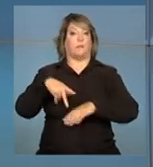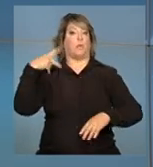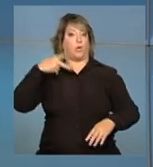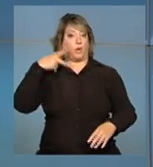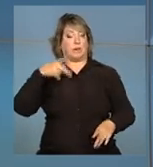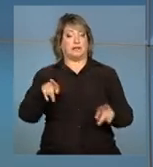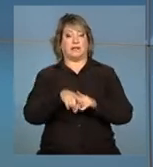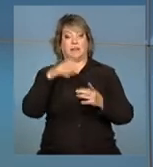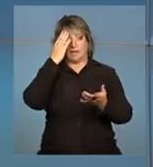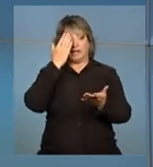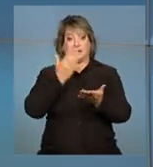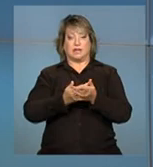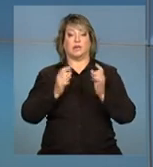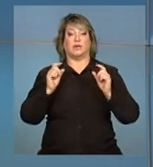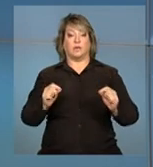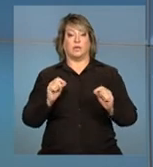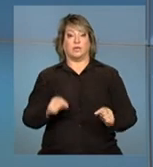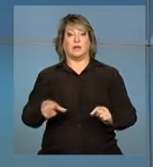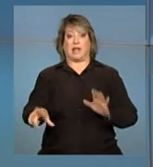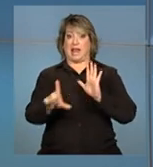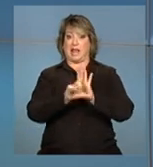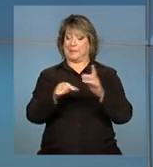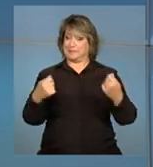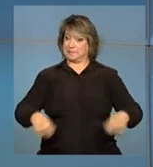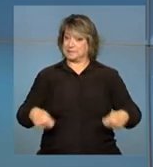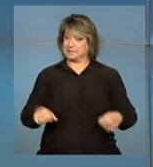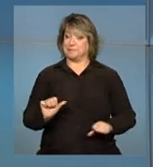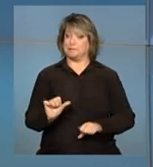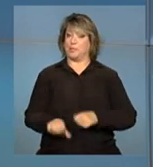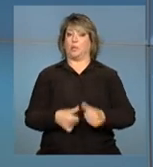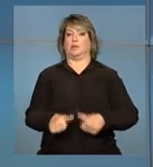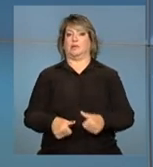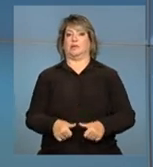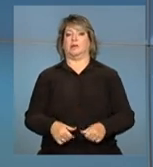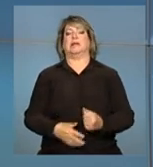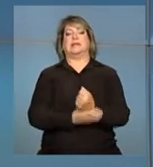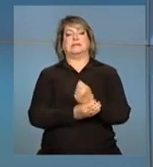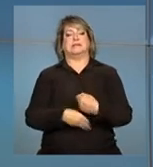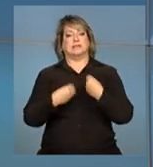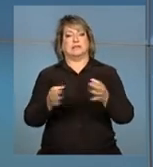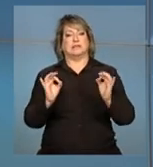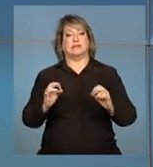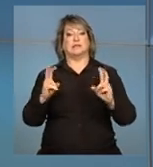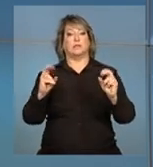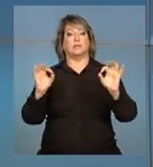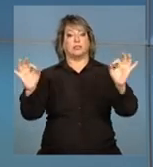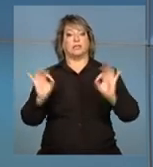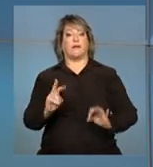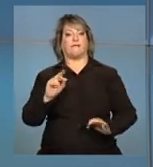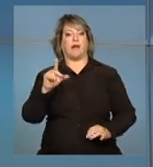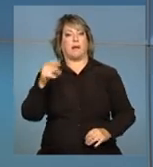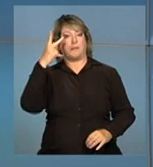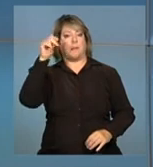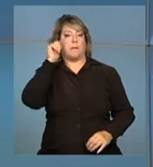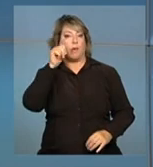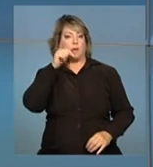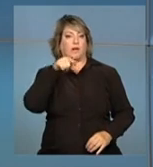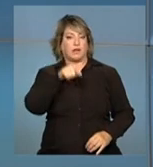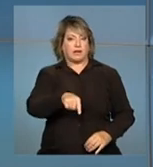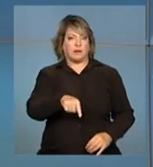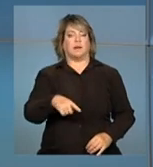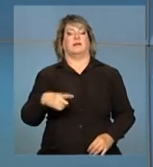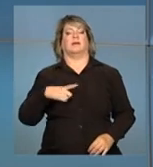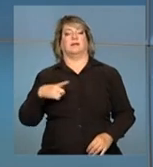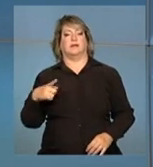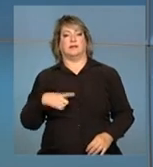e acredita que a lei precisa mudar para assegurar metade das vagas para as mulheres nos espaços